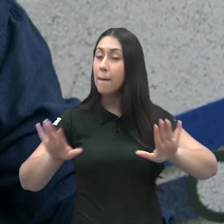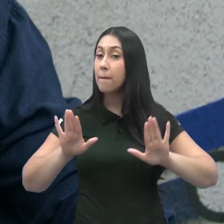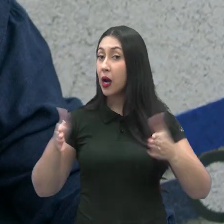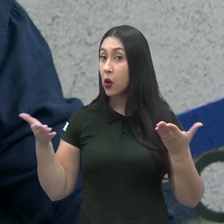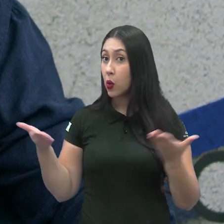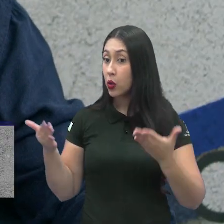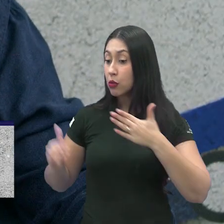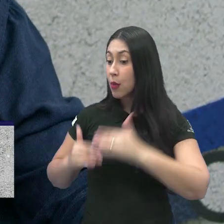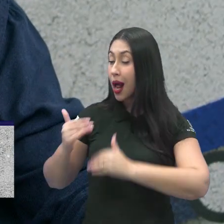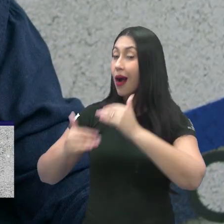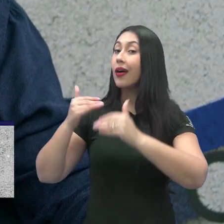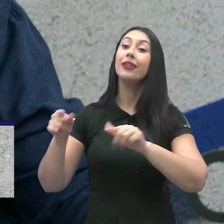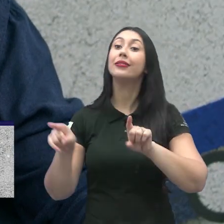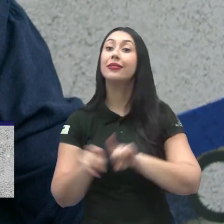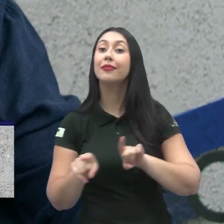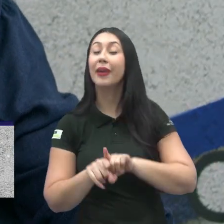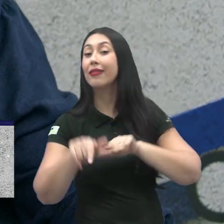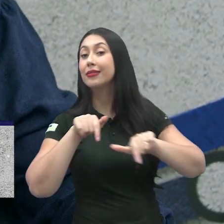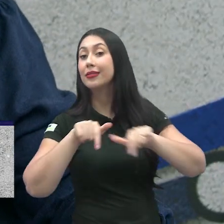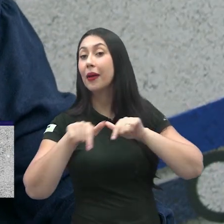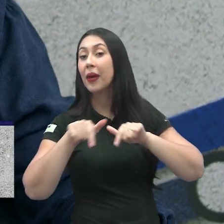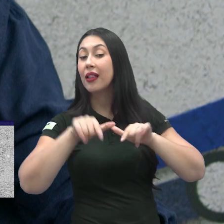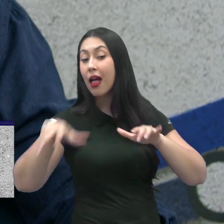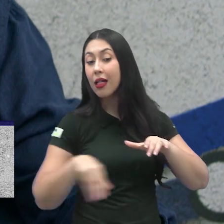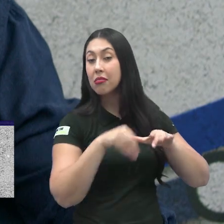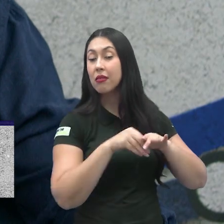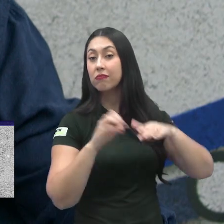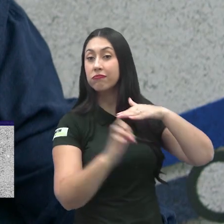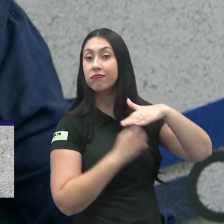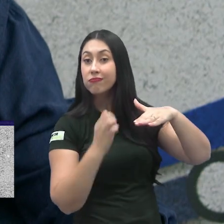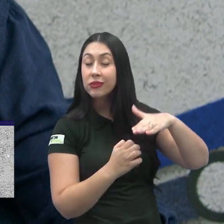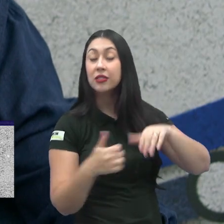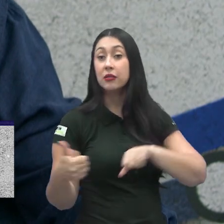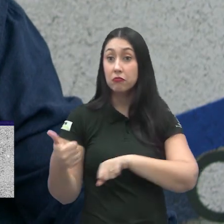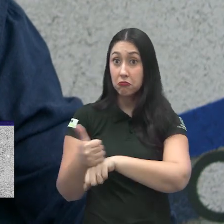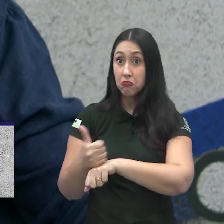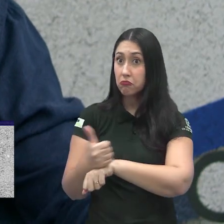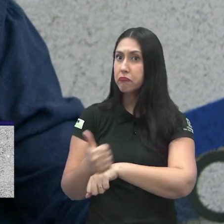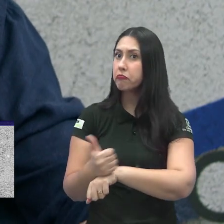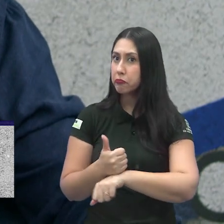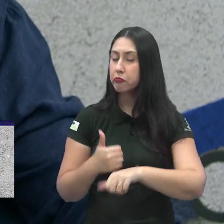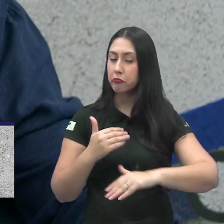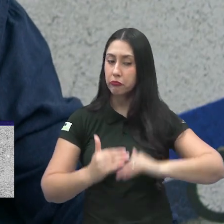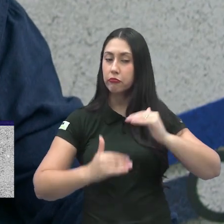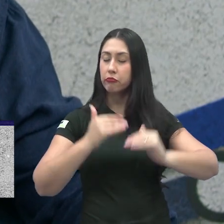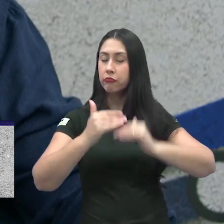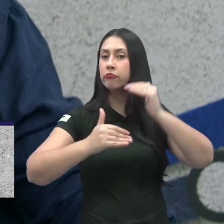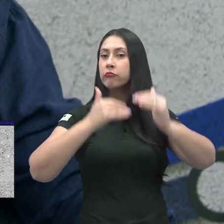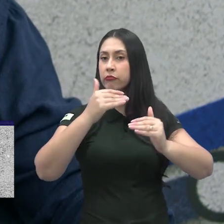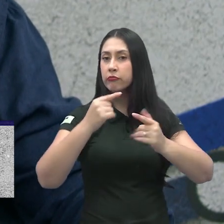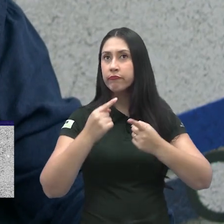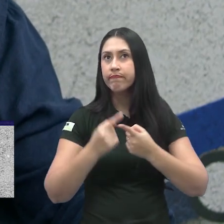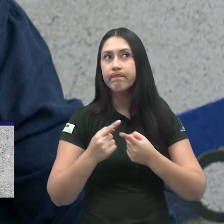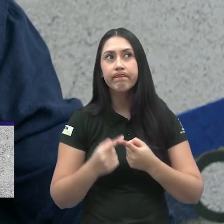crescimento da área, nós temos trabalho muito grande na área das empresas, os nossos profissionais, os nossos alunos, eles têm destacado enormemente,